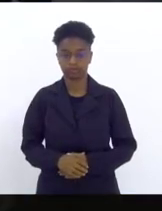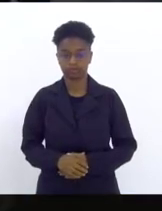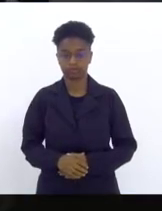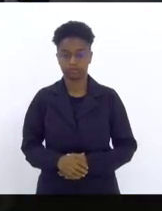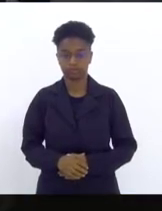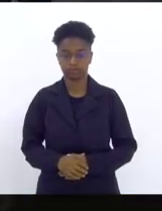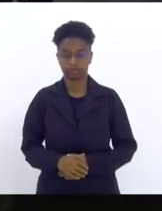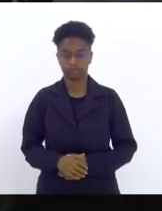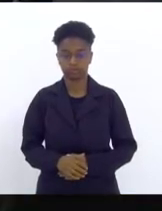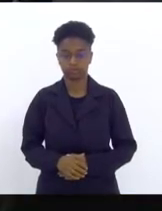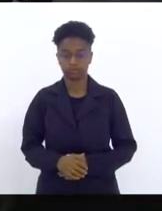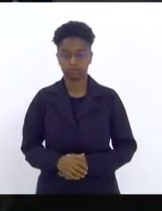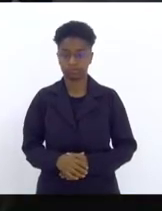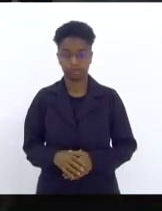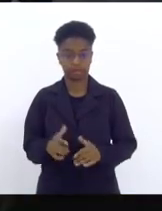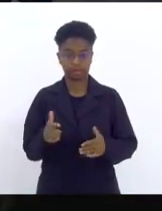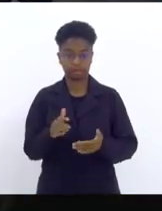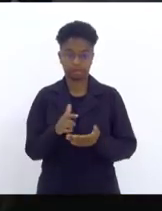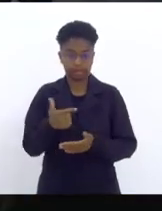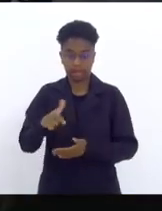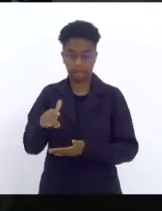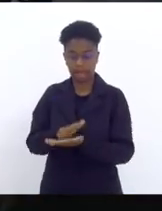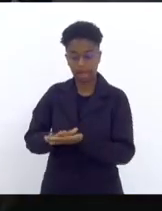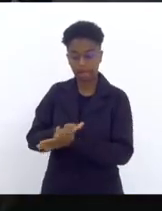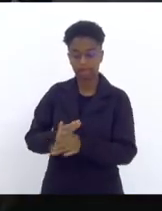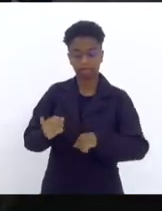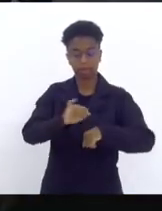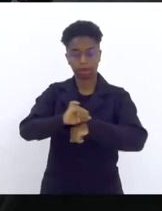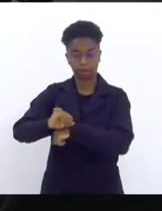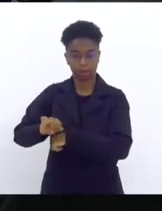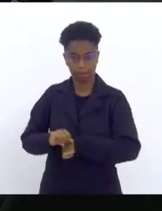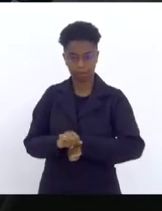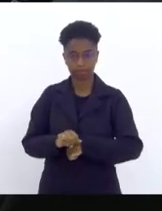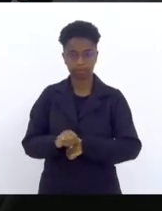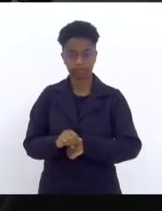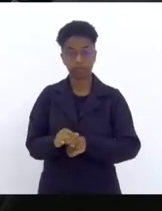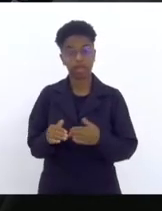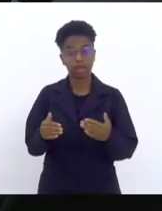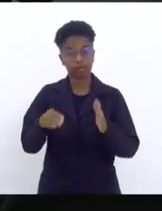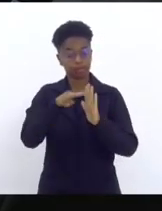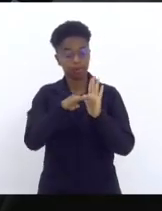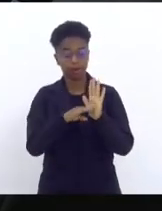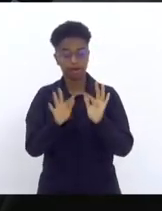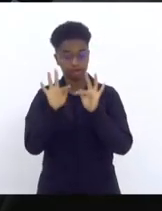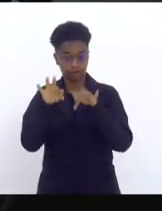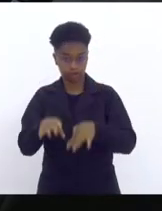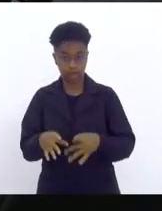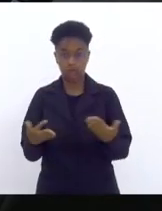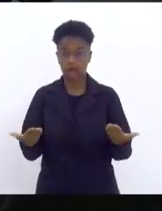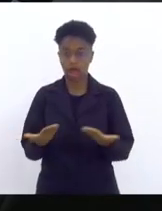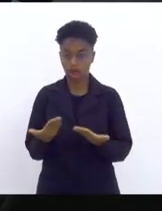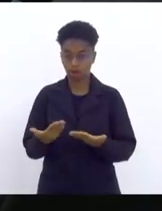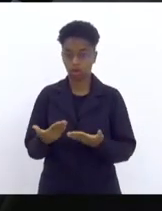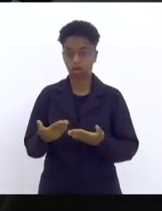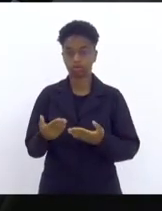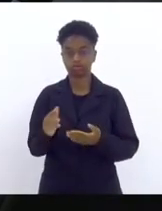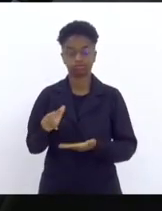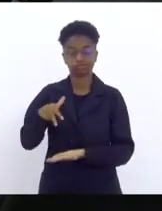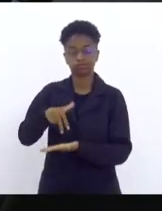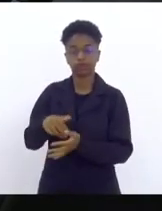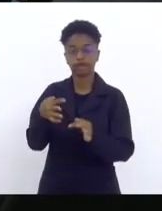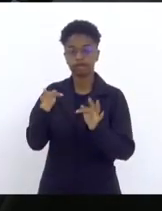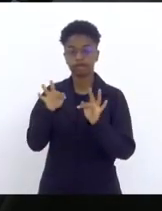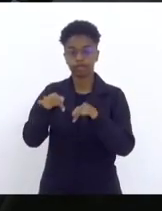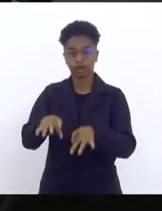nada mais havendo a tratar na ordem do dia passamos ao expediente final